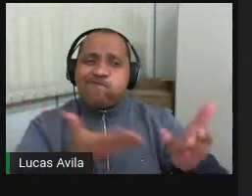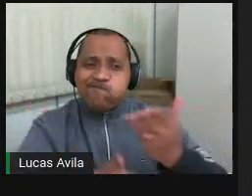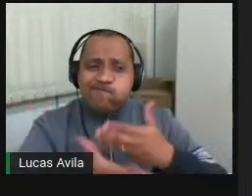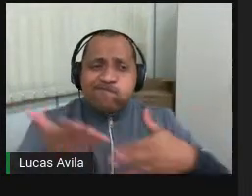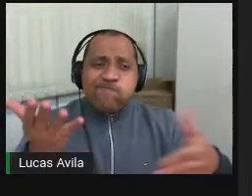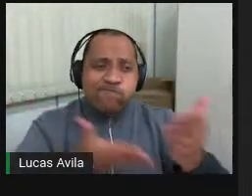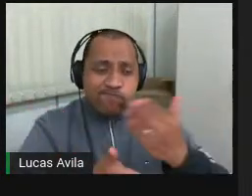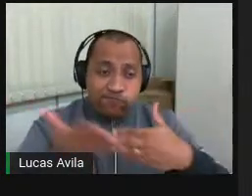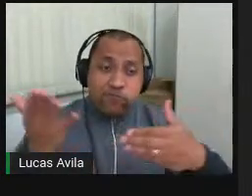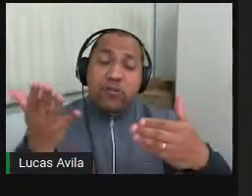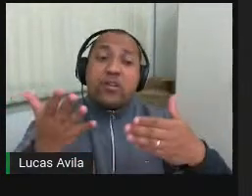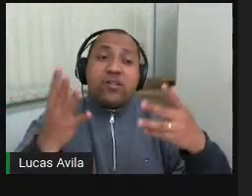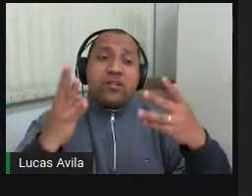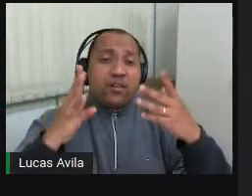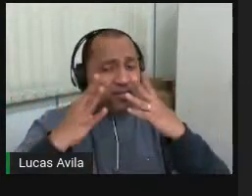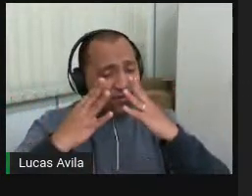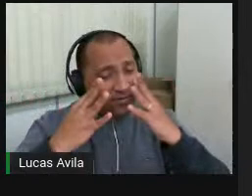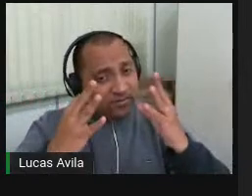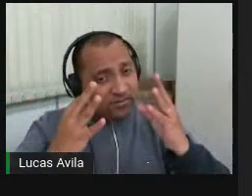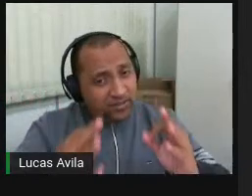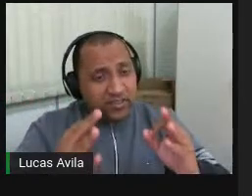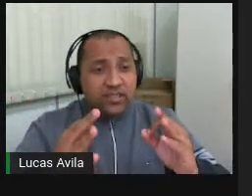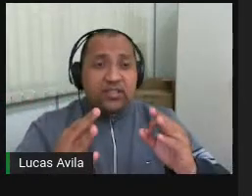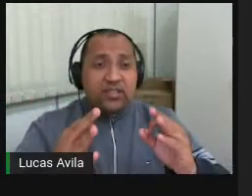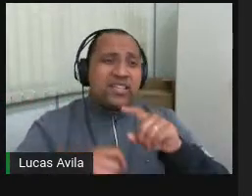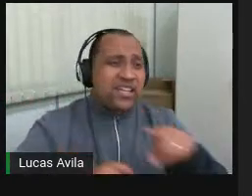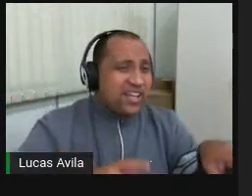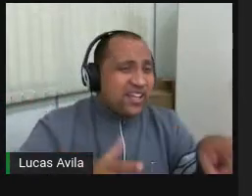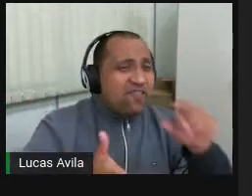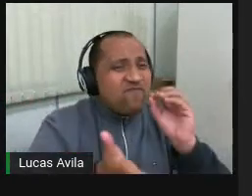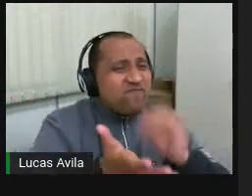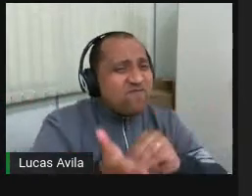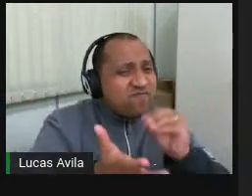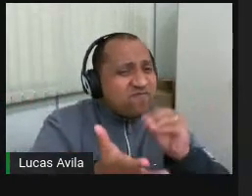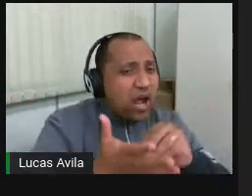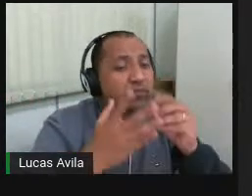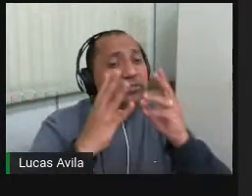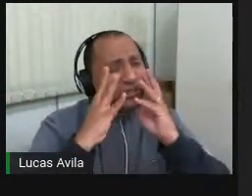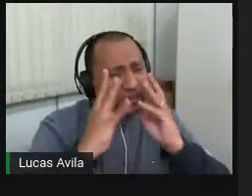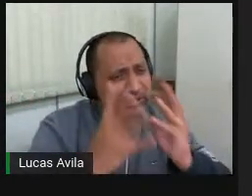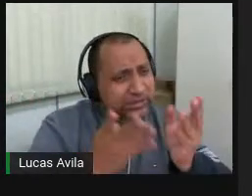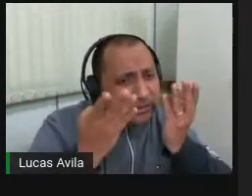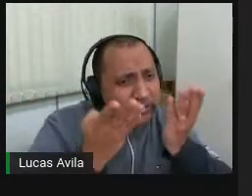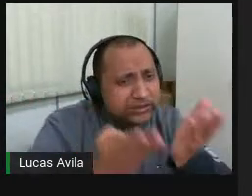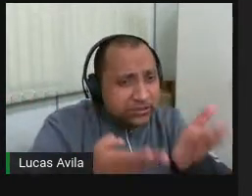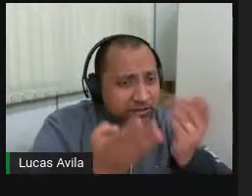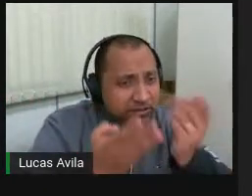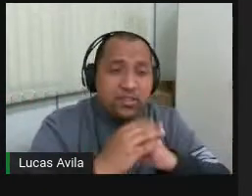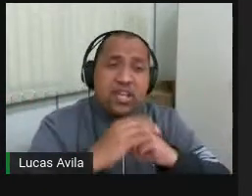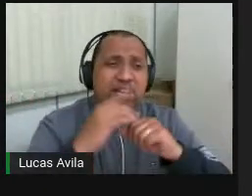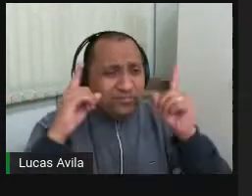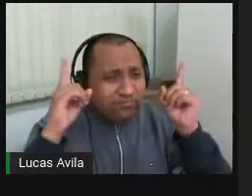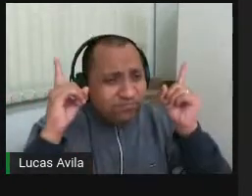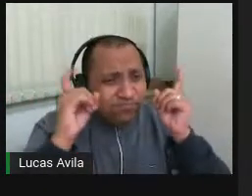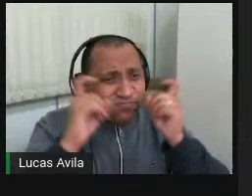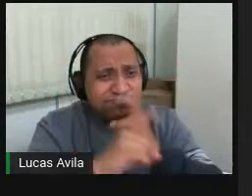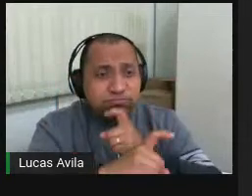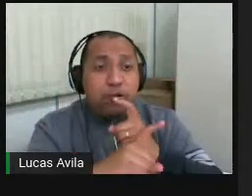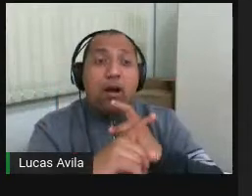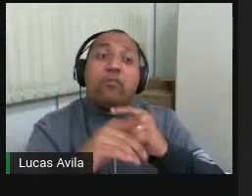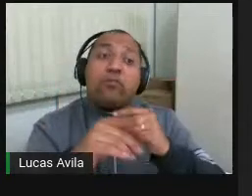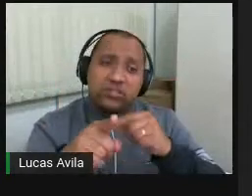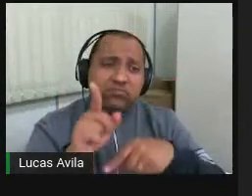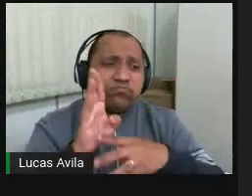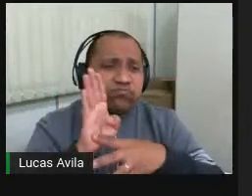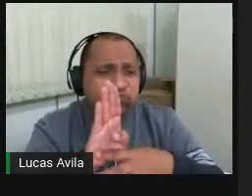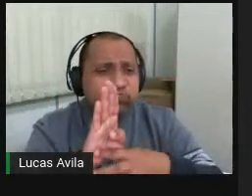né, atender os mais desassistidos, os que estão com maior dificuldade, seja ela em qual nível, em cada